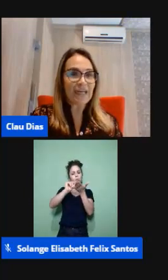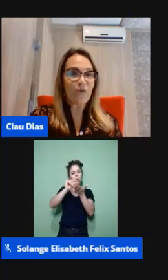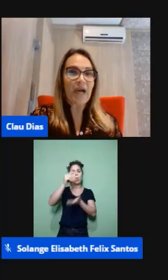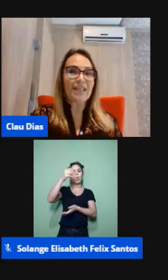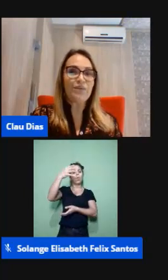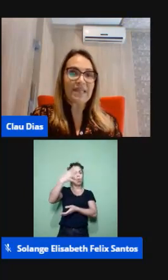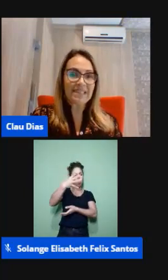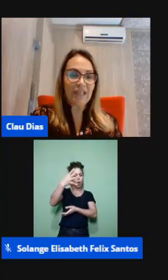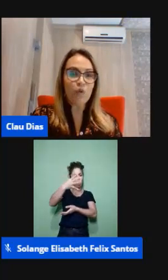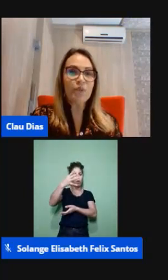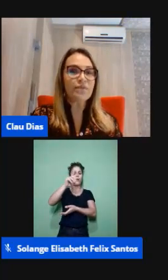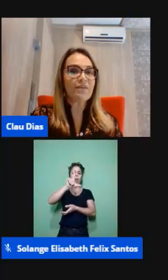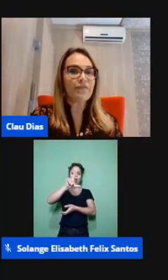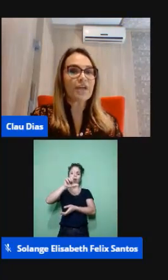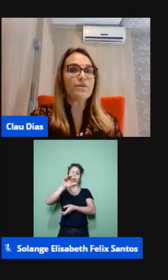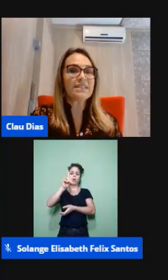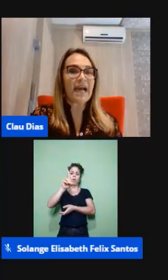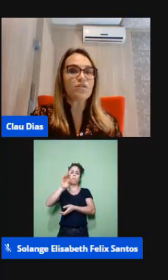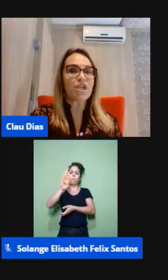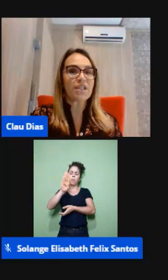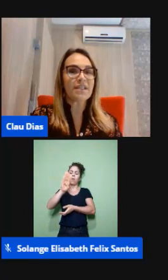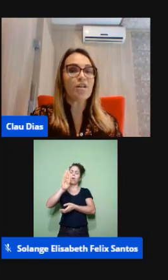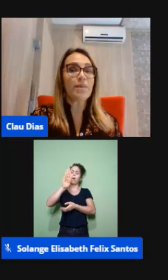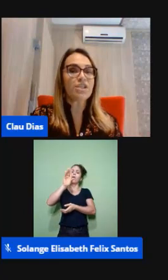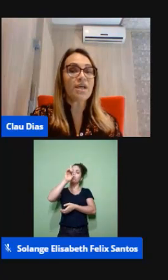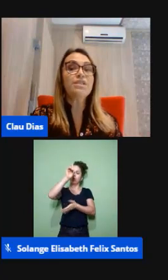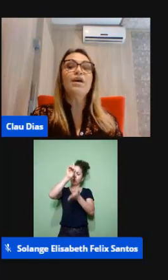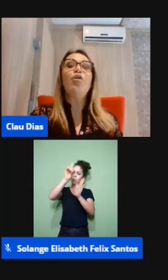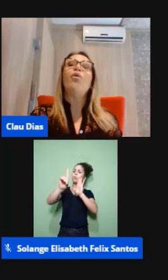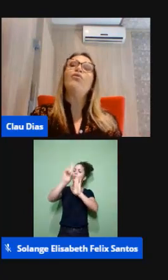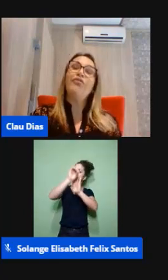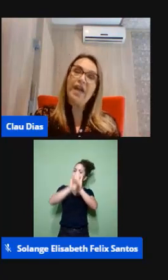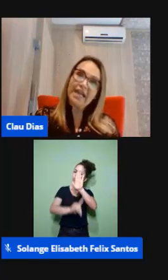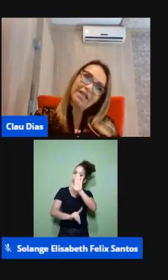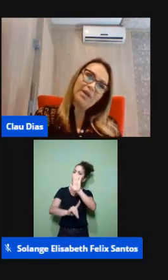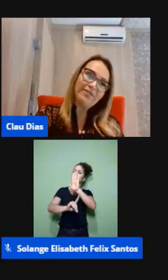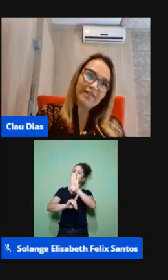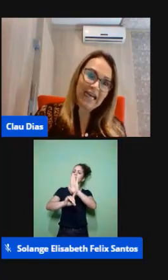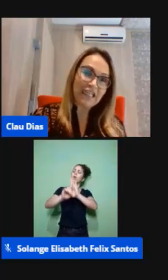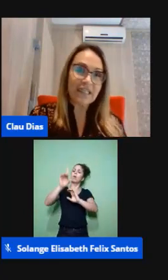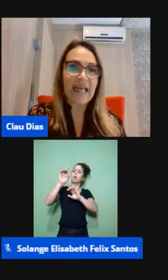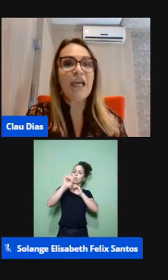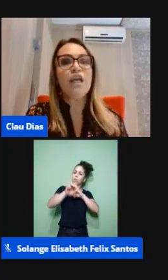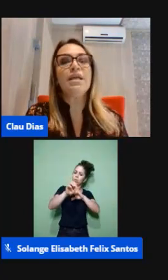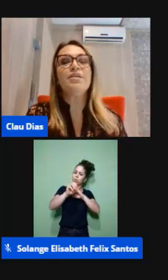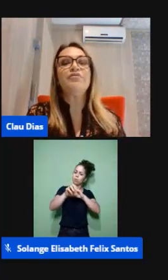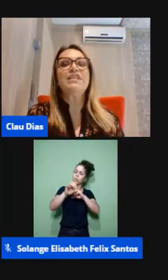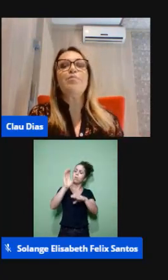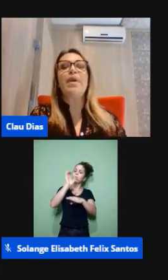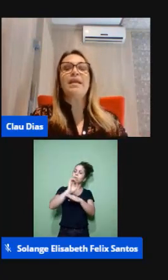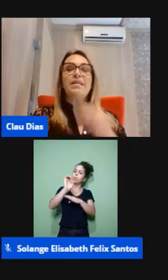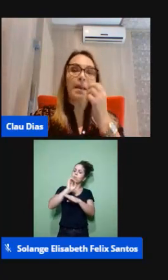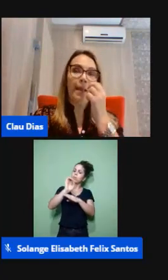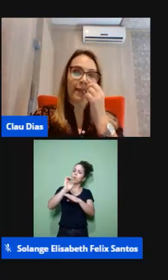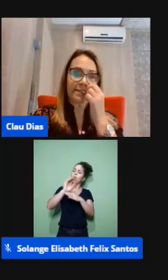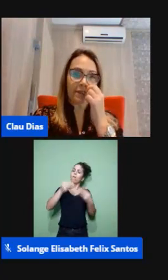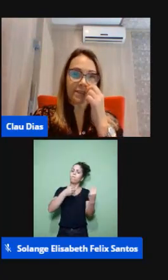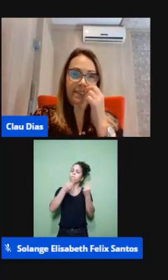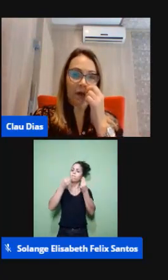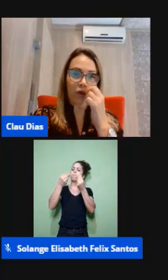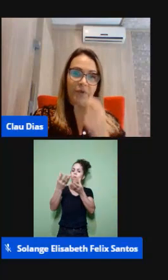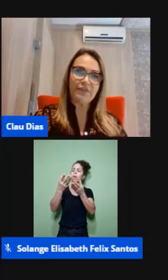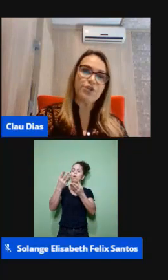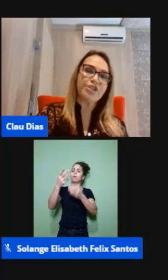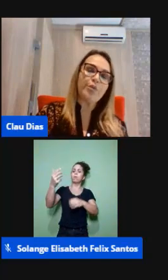do cidadão à educação e um dever do Estado de atendê-lo mediante oferta qualificada, né? Então, veja bem, né?